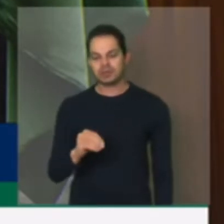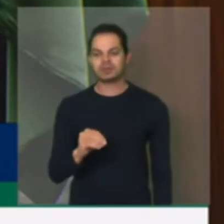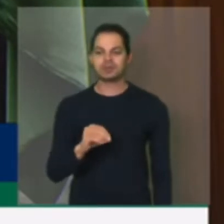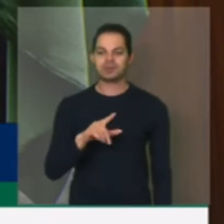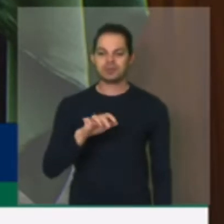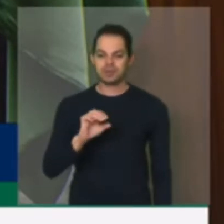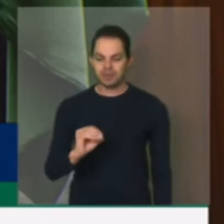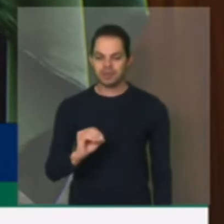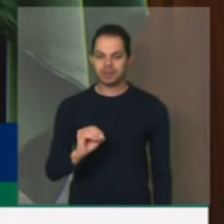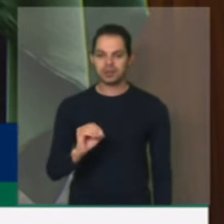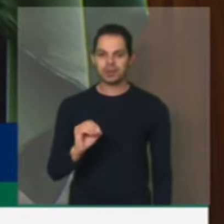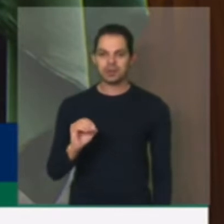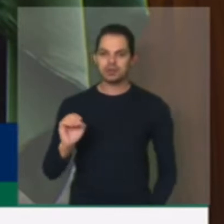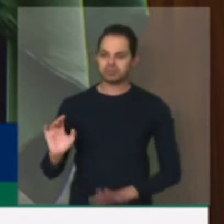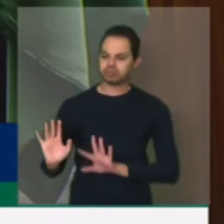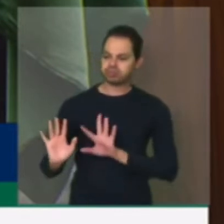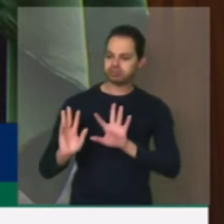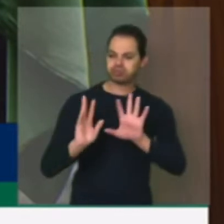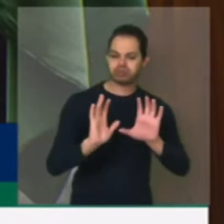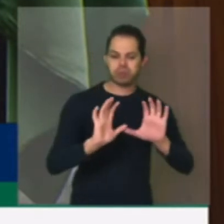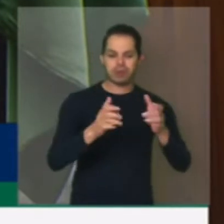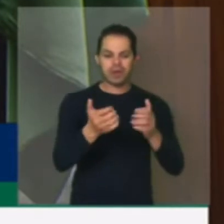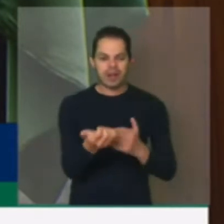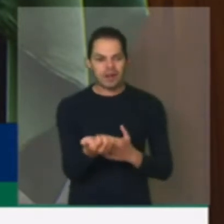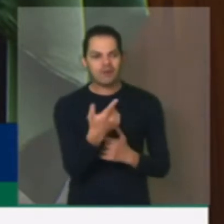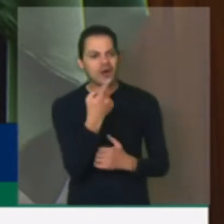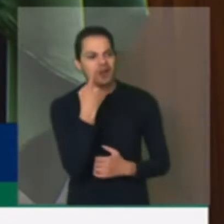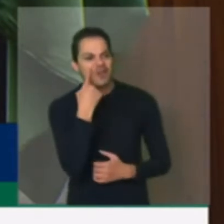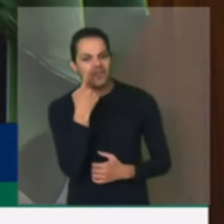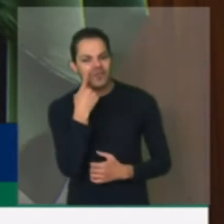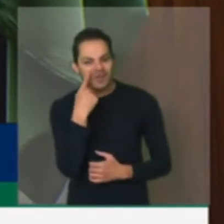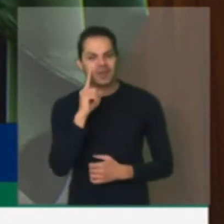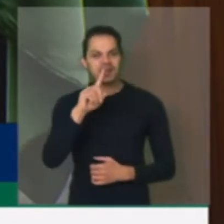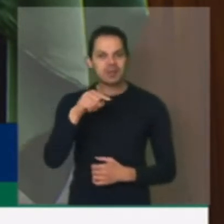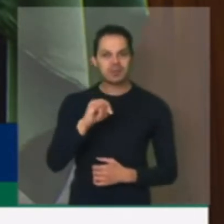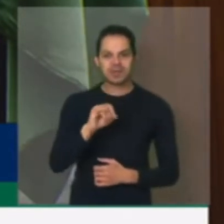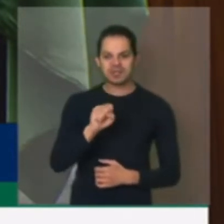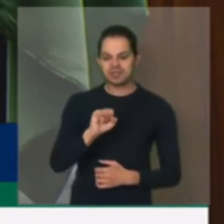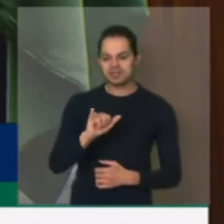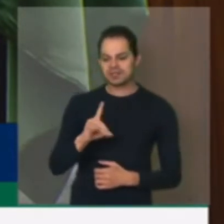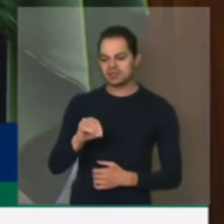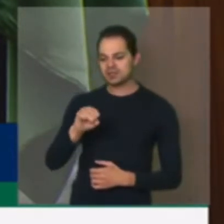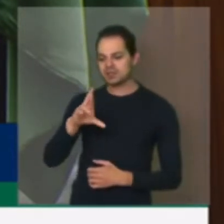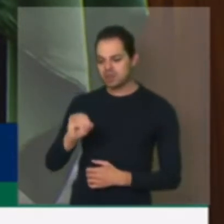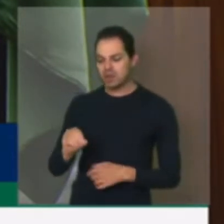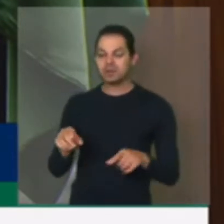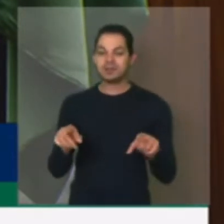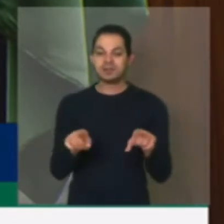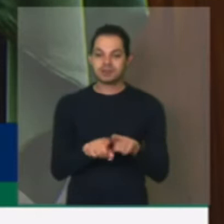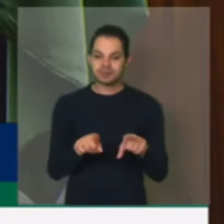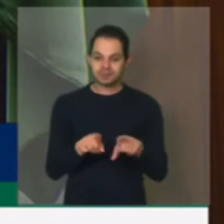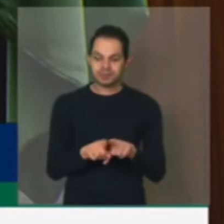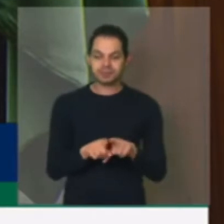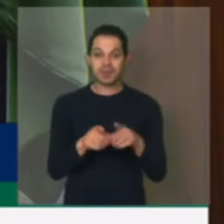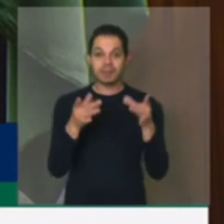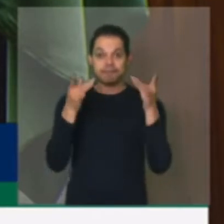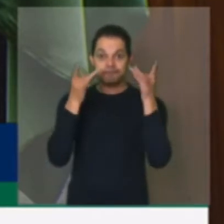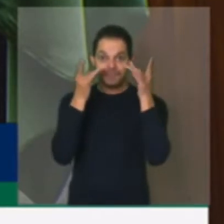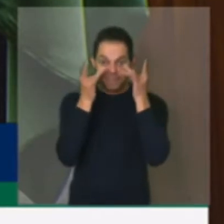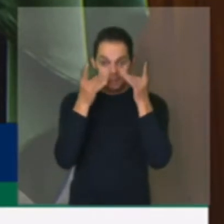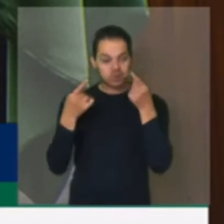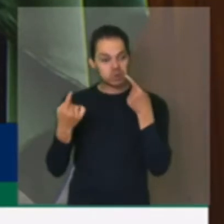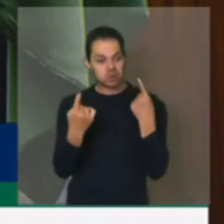que foram lá, deputado Isidoro também estava, depois no início, ele, o Reginaldo, acompanhando, presenciou os